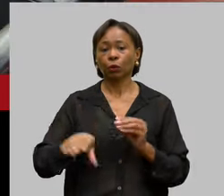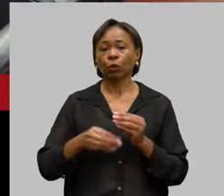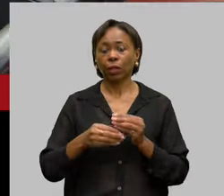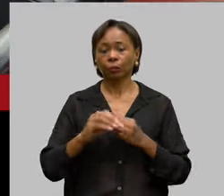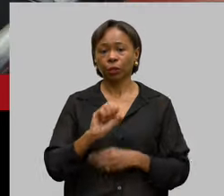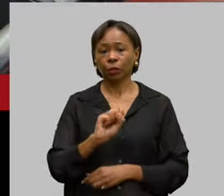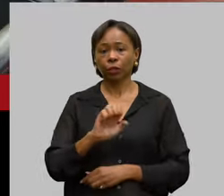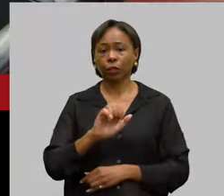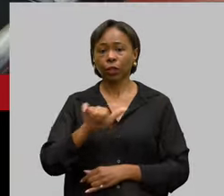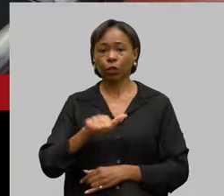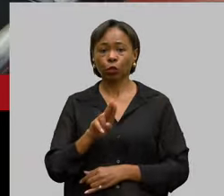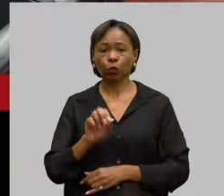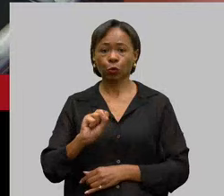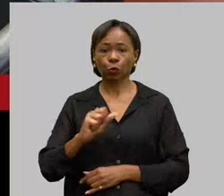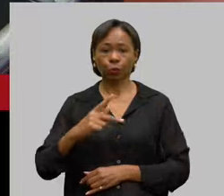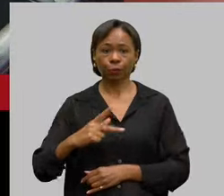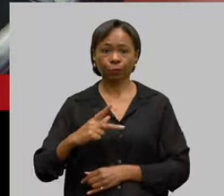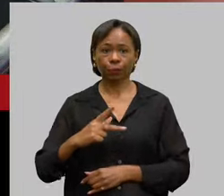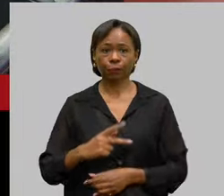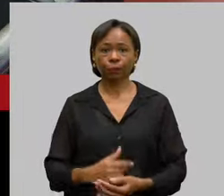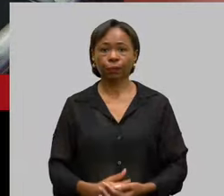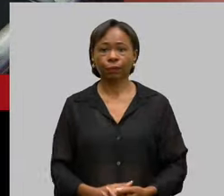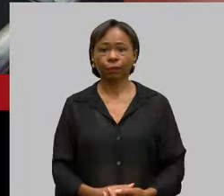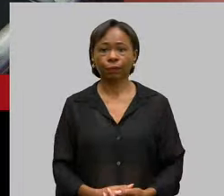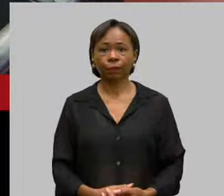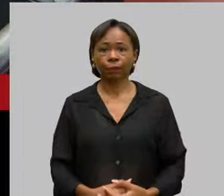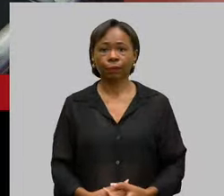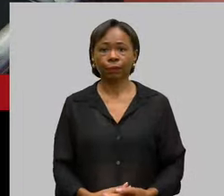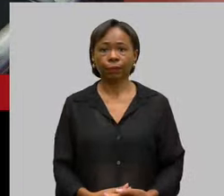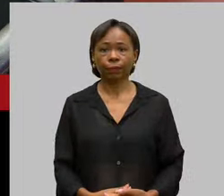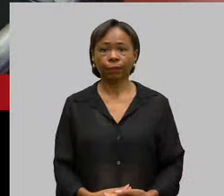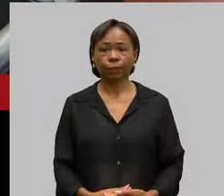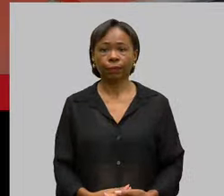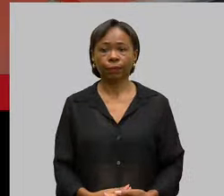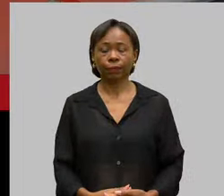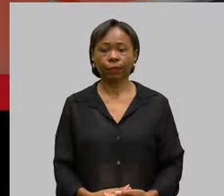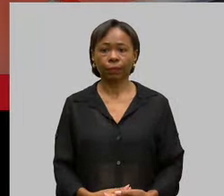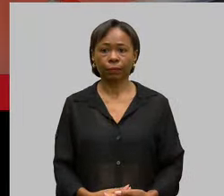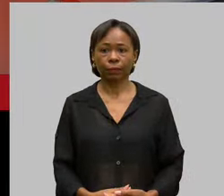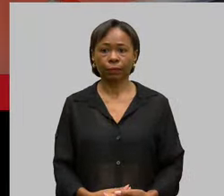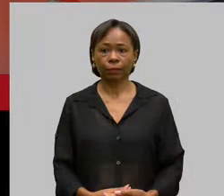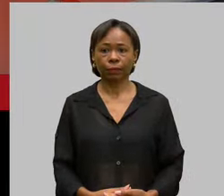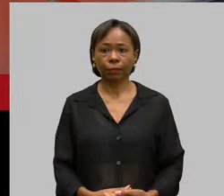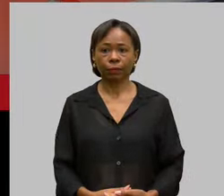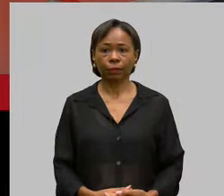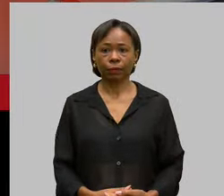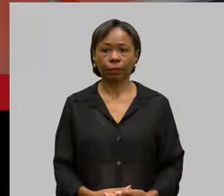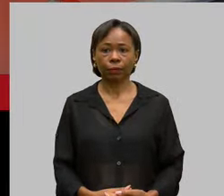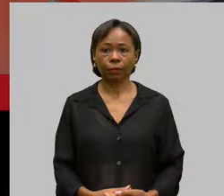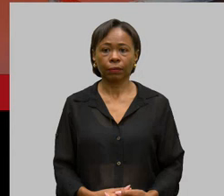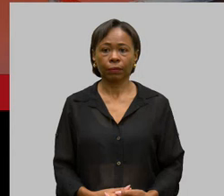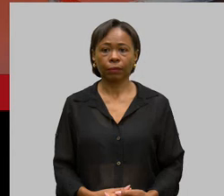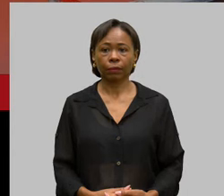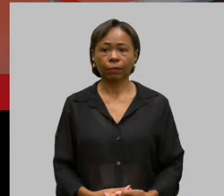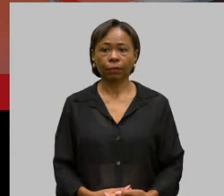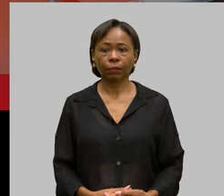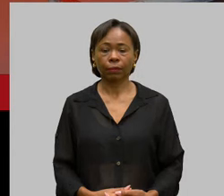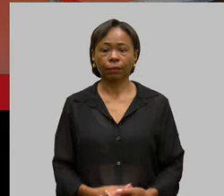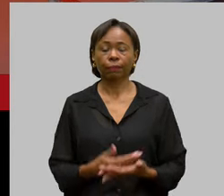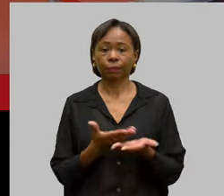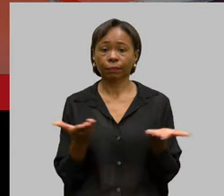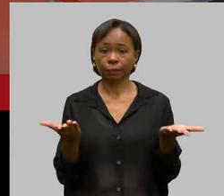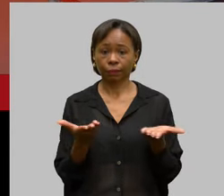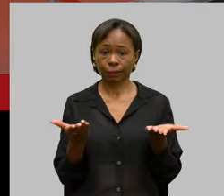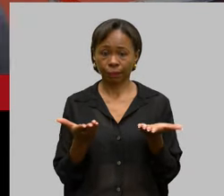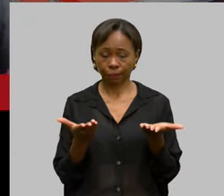cesusc Quanto tempo vocês ele faz tá en quanto tempo iniciando a